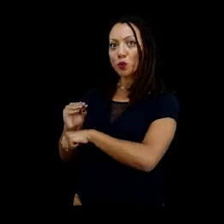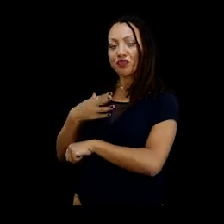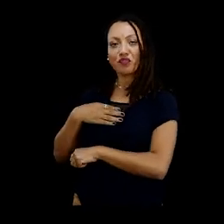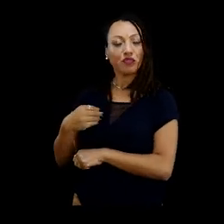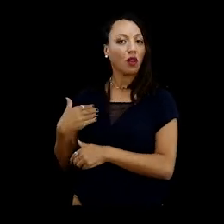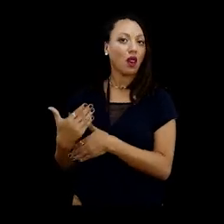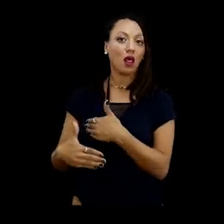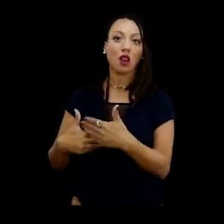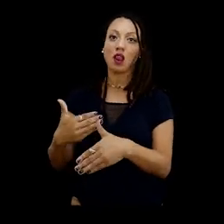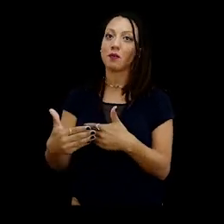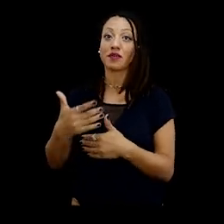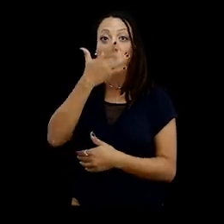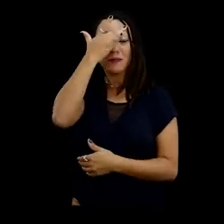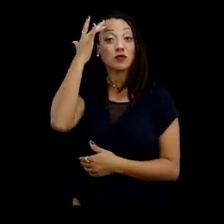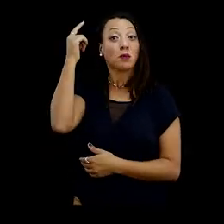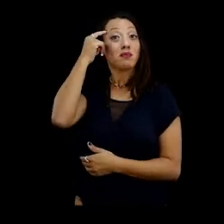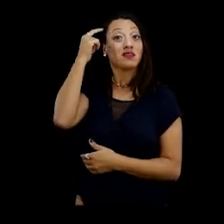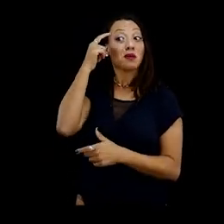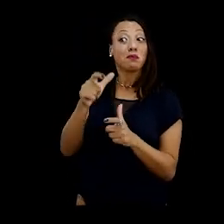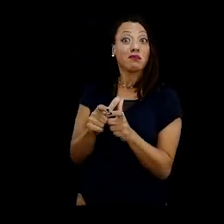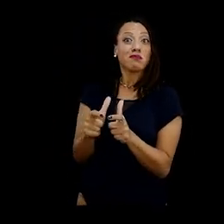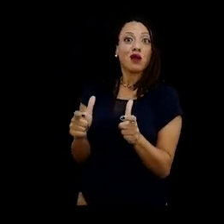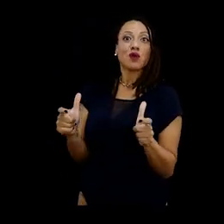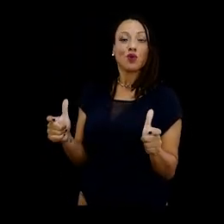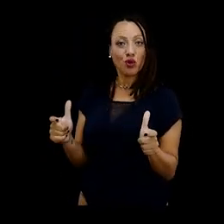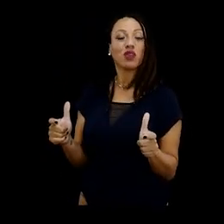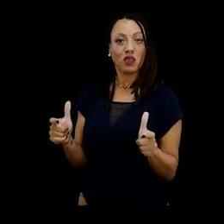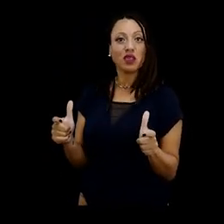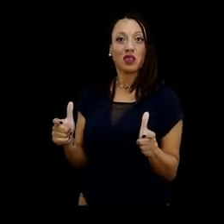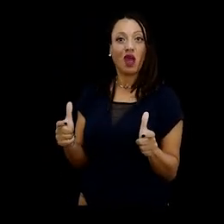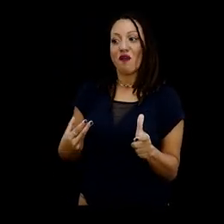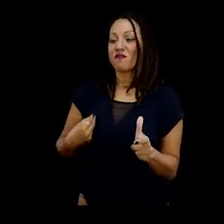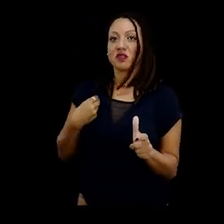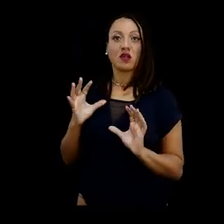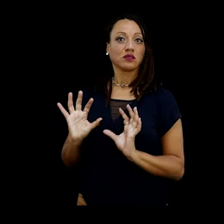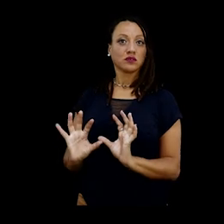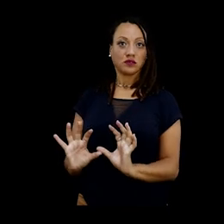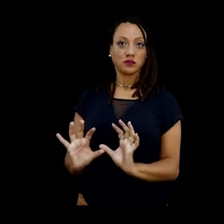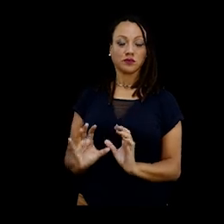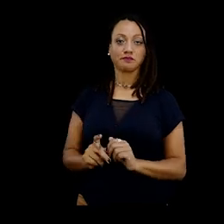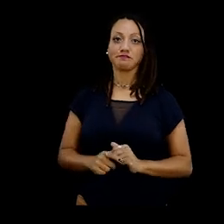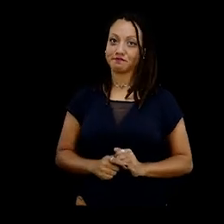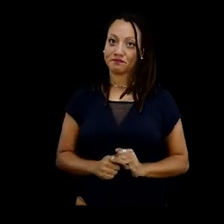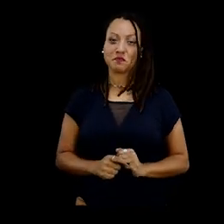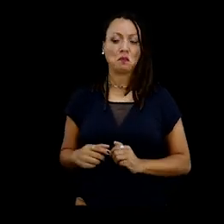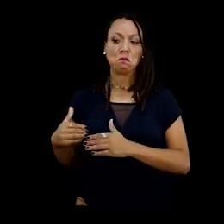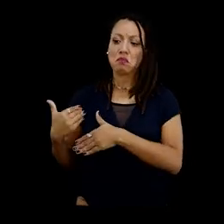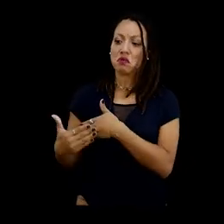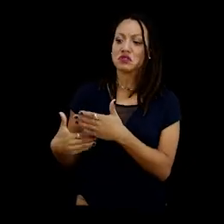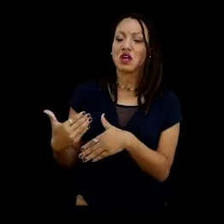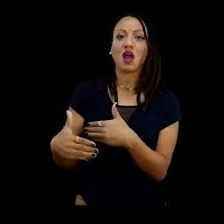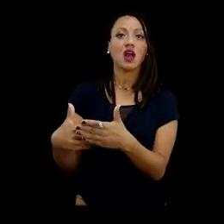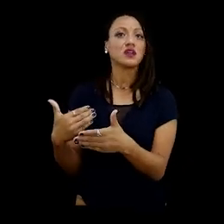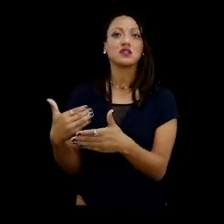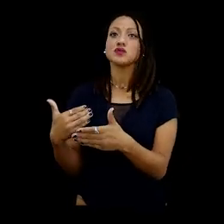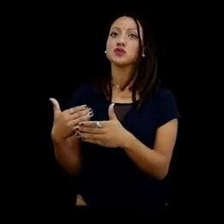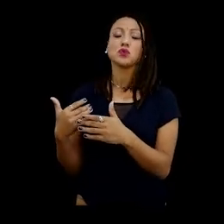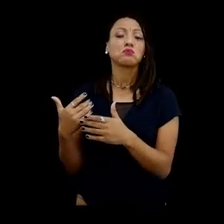é a percepção que a maioria da humanidade tem da vida. É um processo de